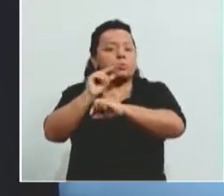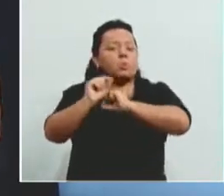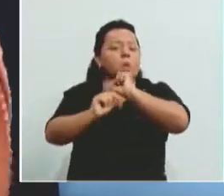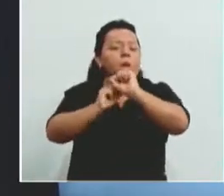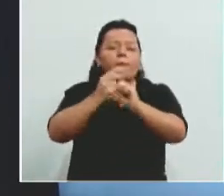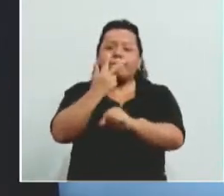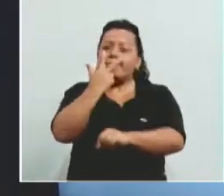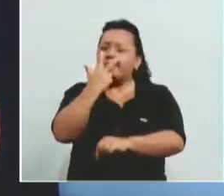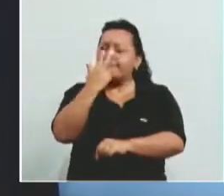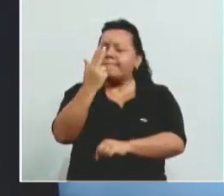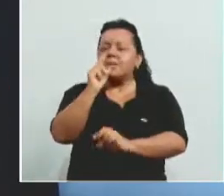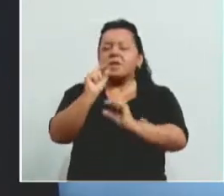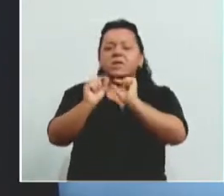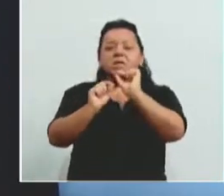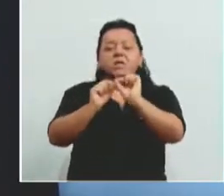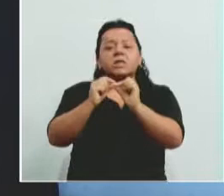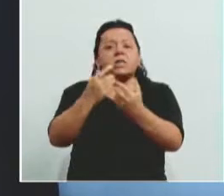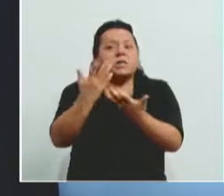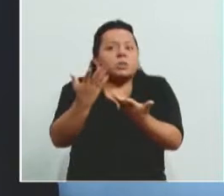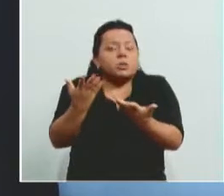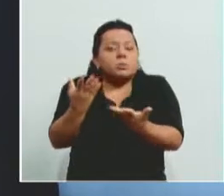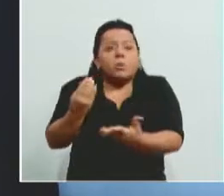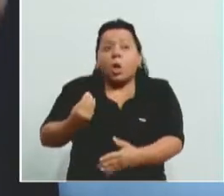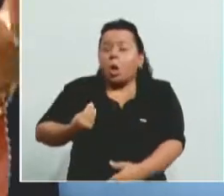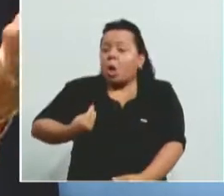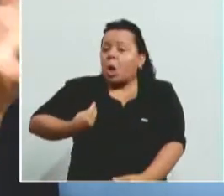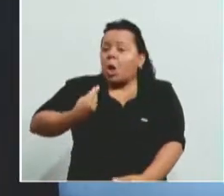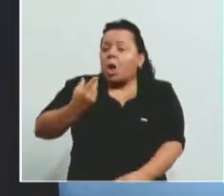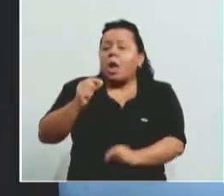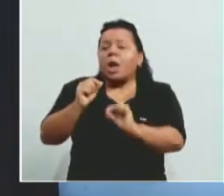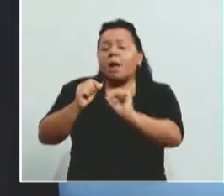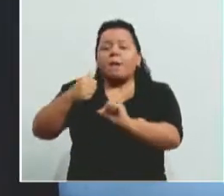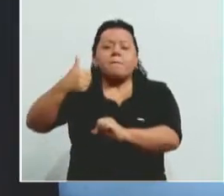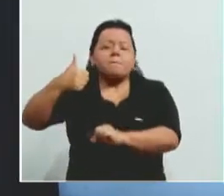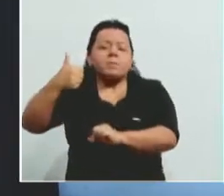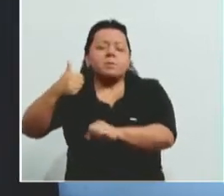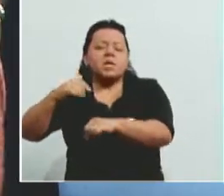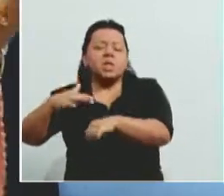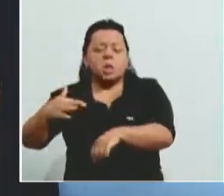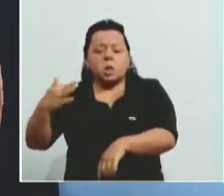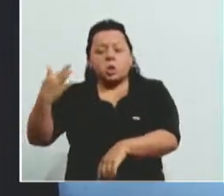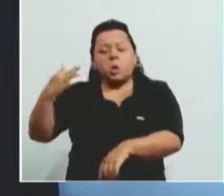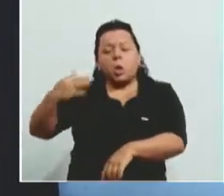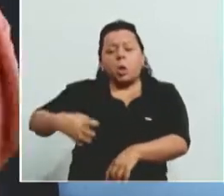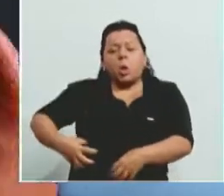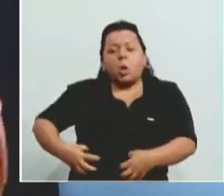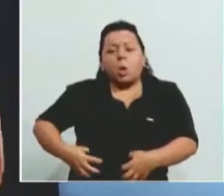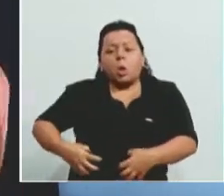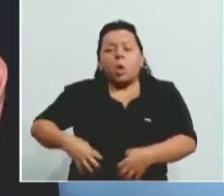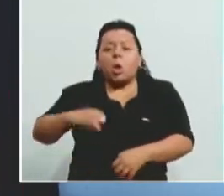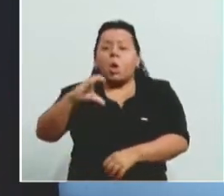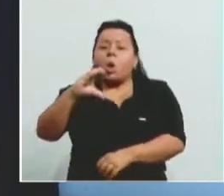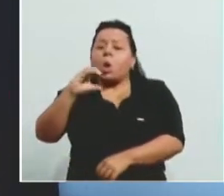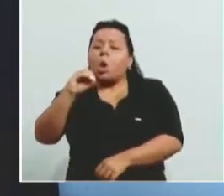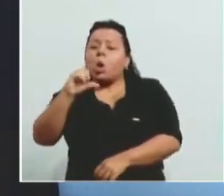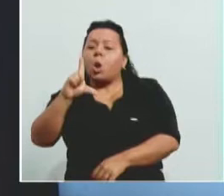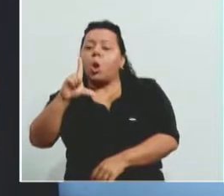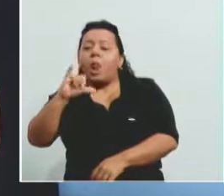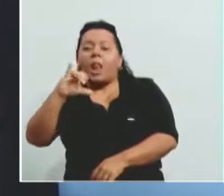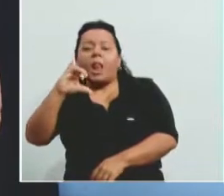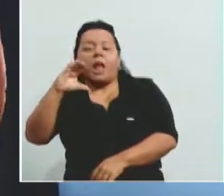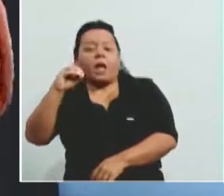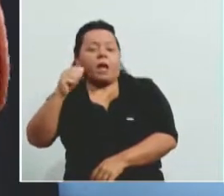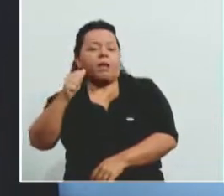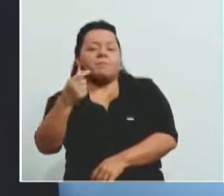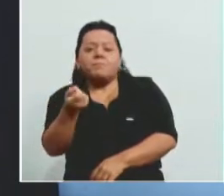começo, com a nossa vida, com cólica primária. A mulher está acostumada, tenho cólica, toma um remedinho para dor e